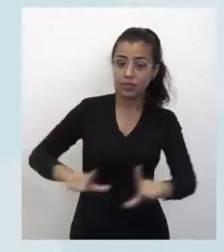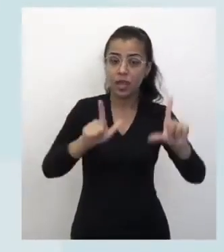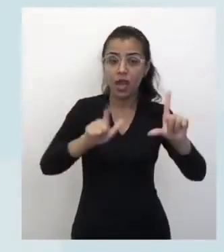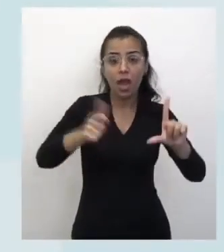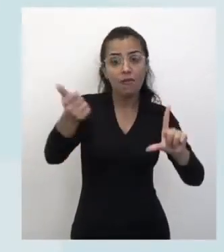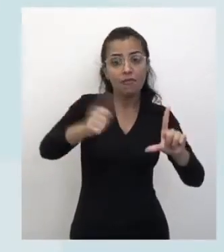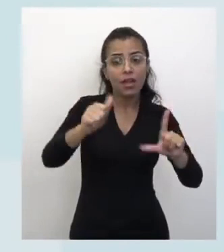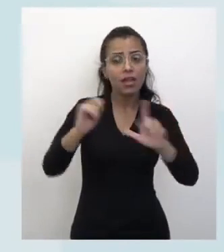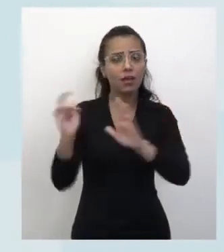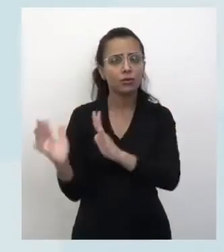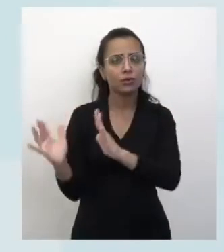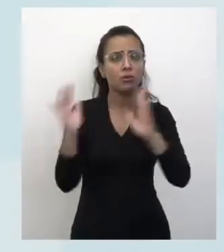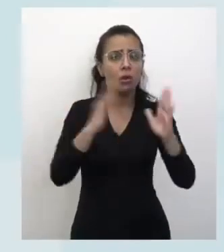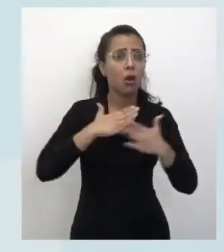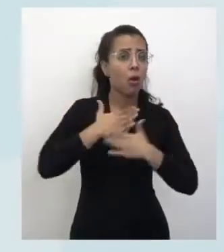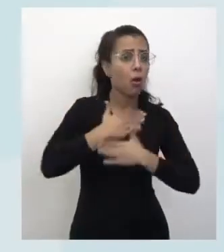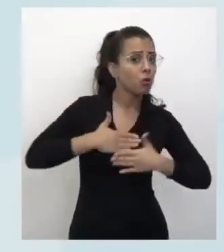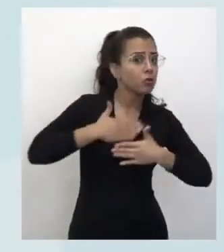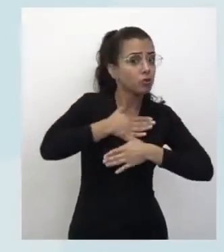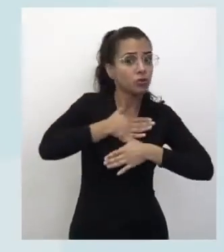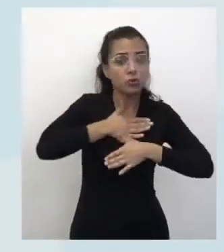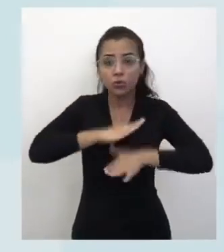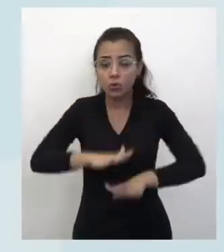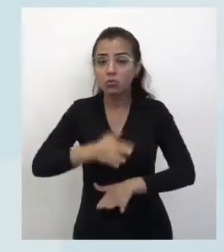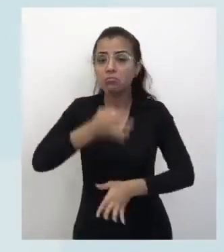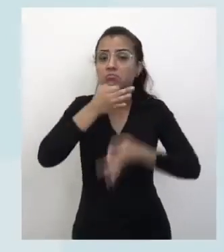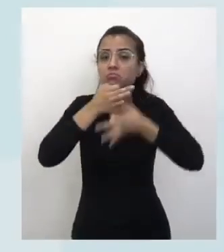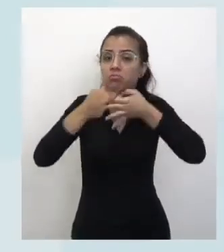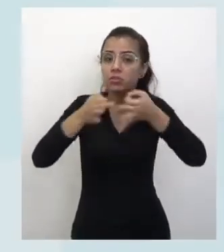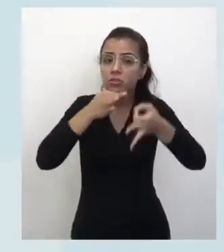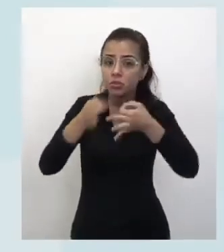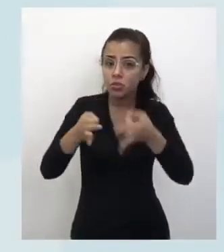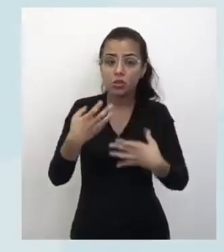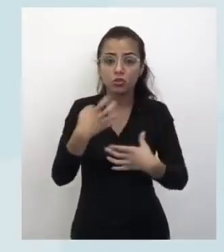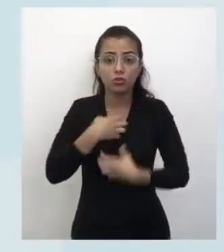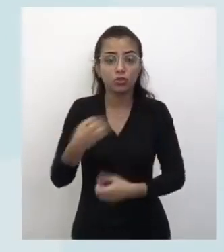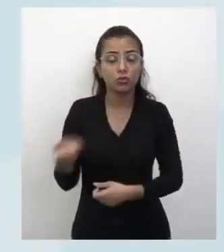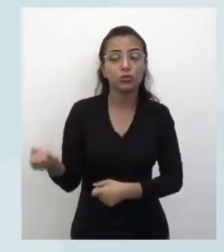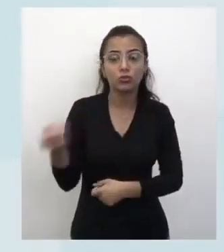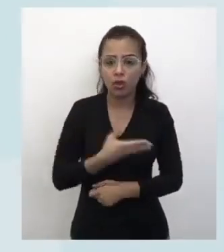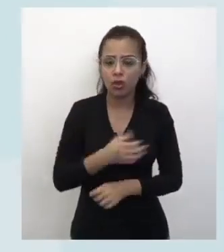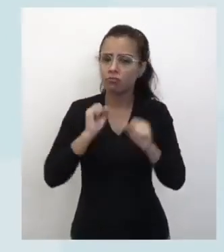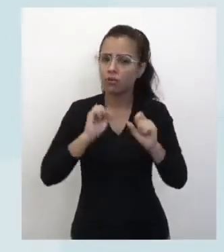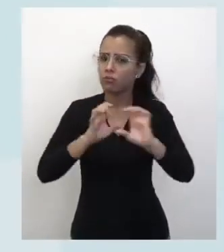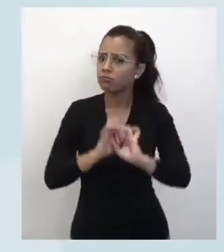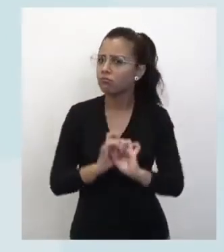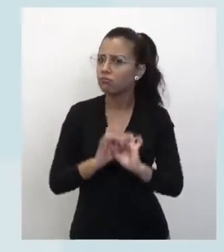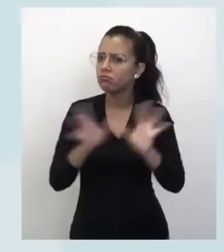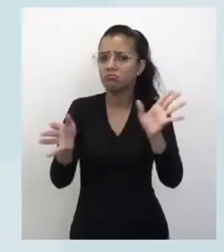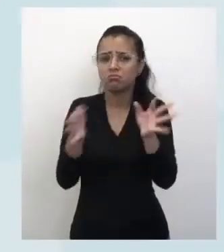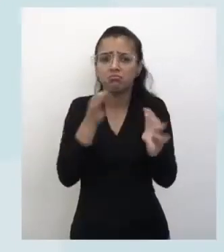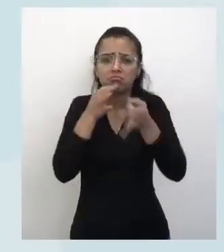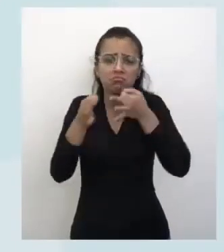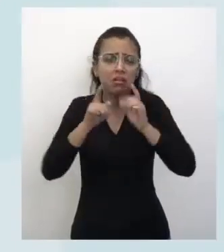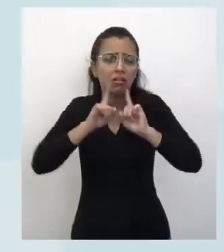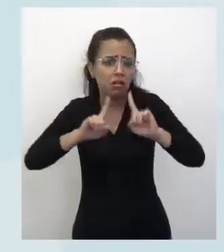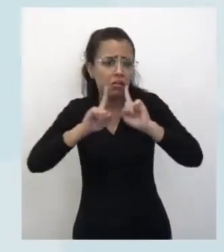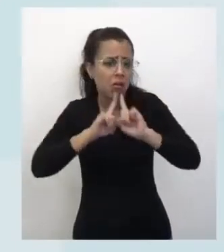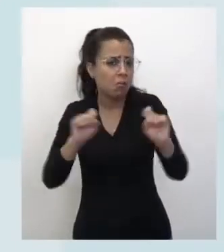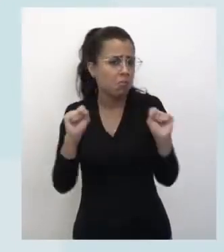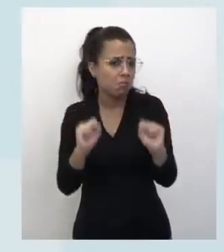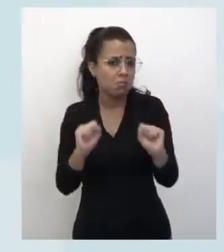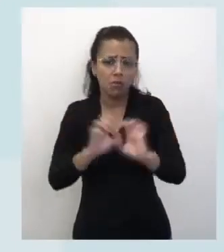que vocês não acharam, gostaram ou não nesse novo formato. Podem colocar, inclusive, críticas, né, Osmar? Coloca lá,